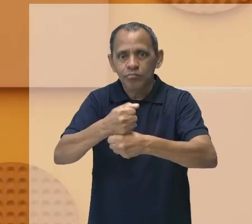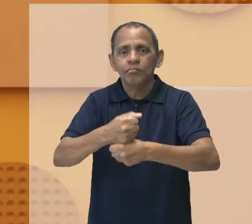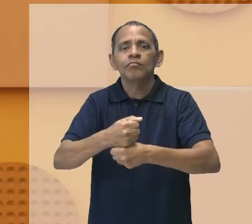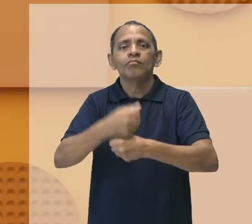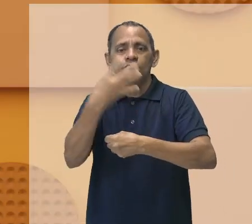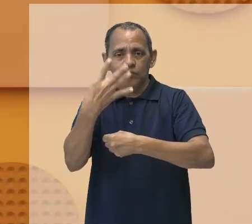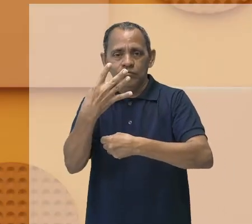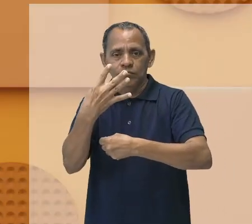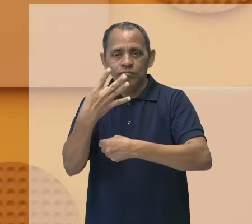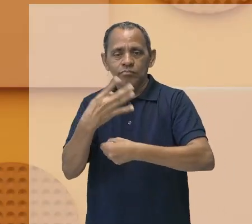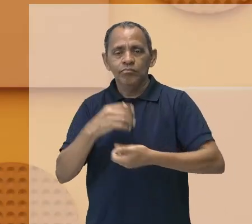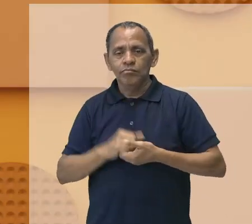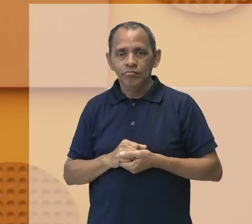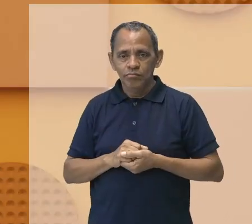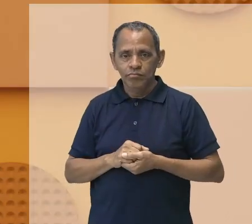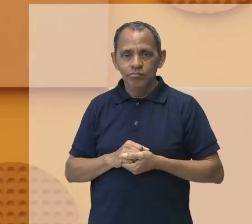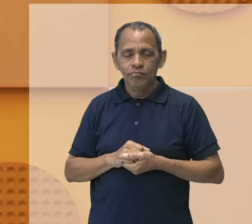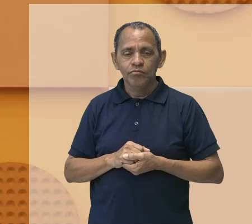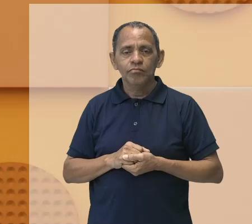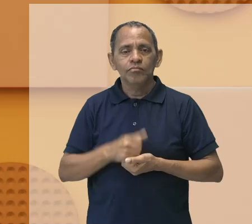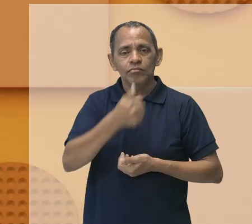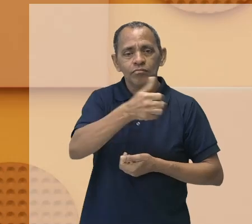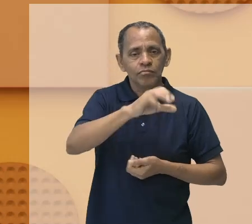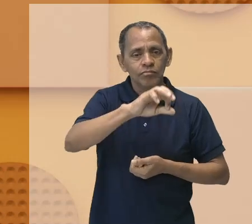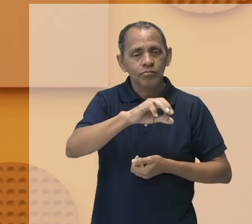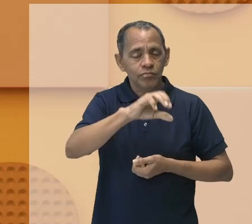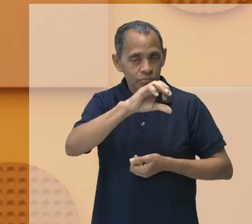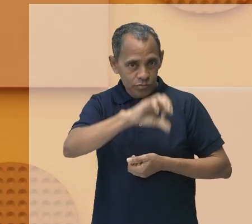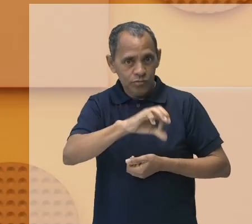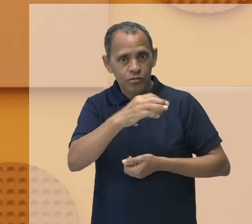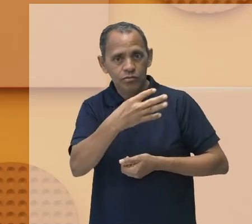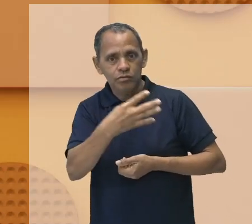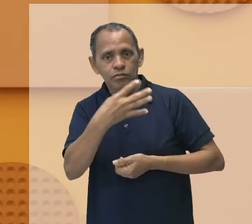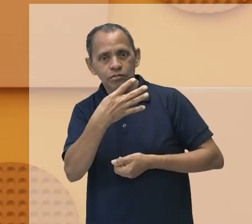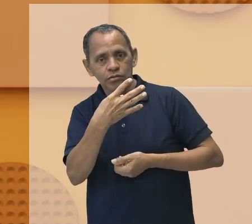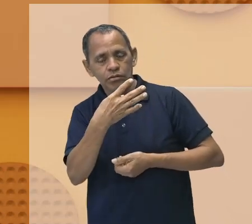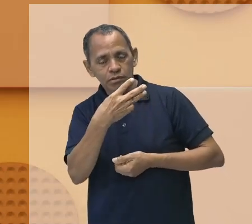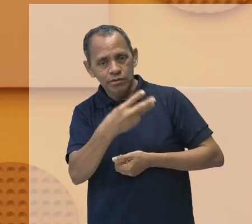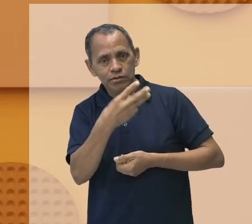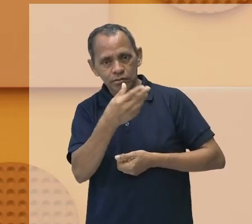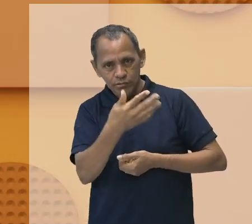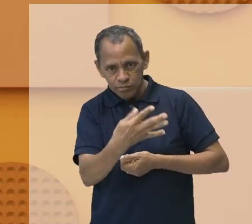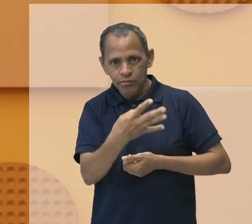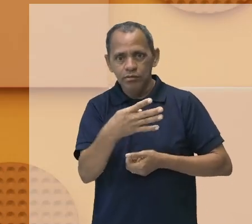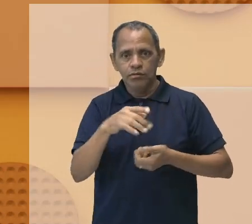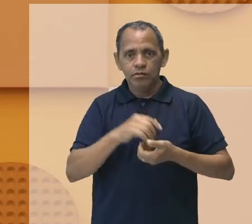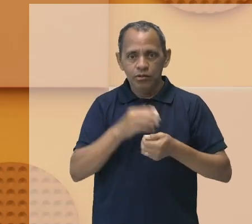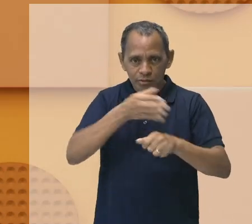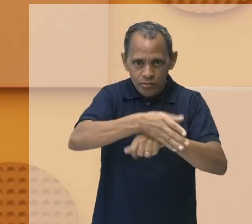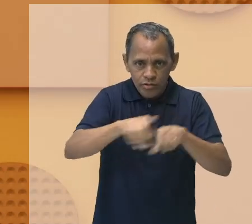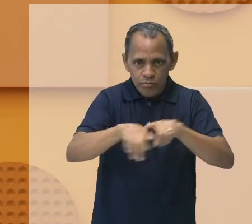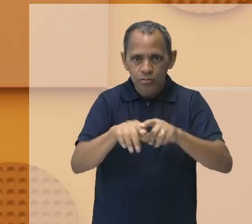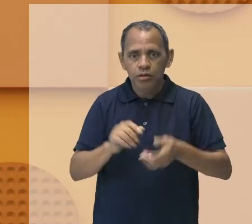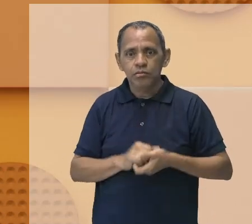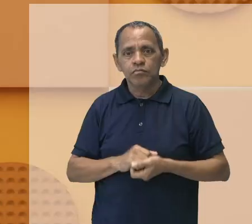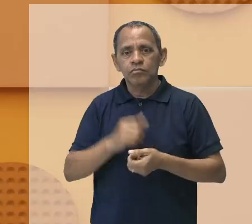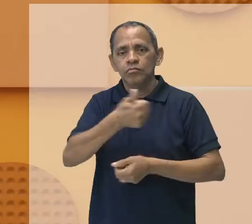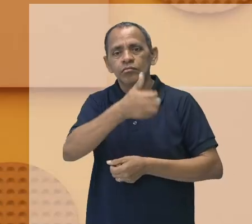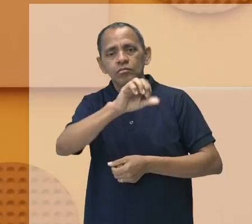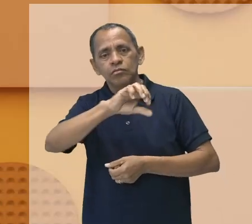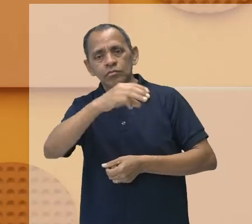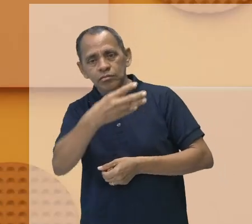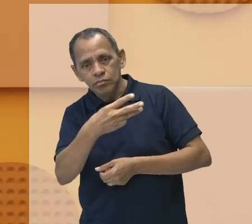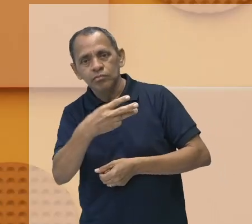Então, se ele entrou em 1934, vocês devem imaginar que em 1938 ele deveria sair. Correto, gente? Mas